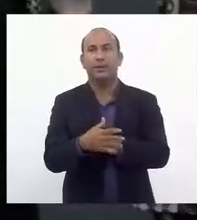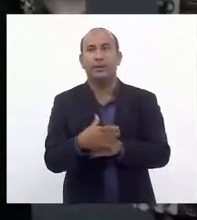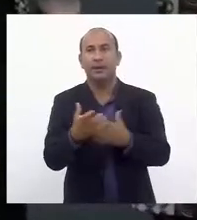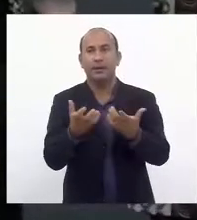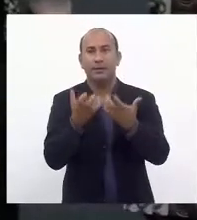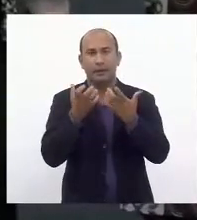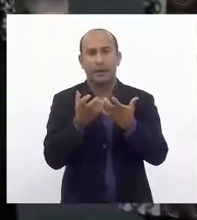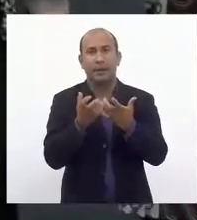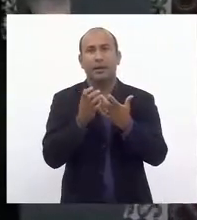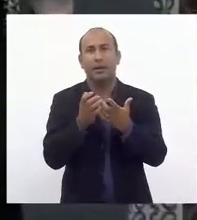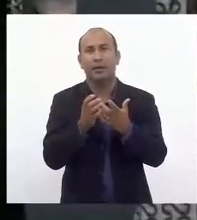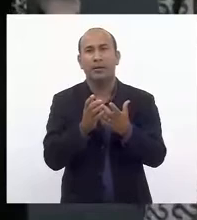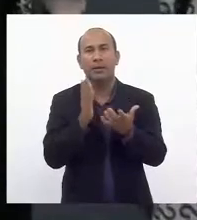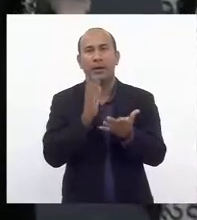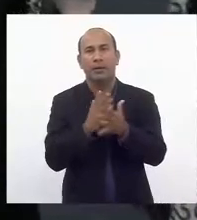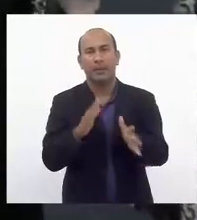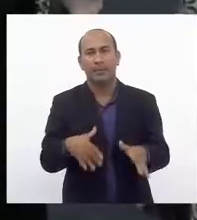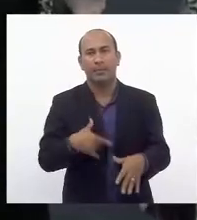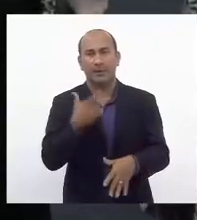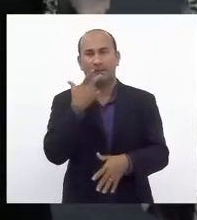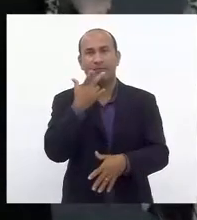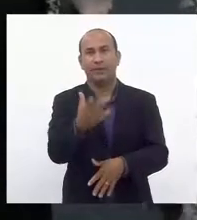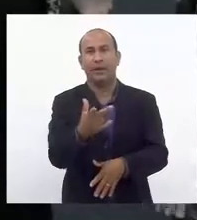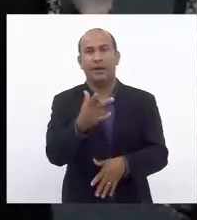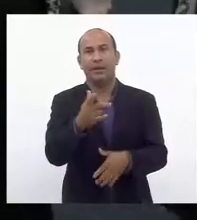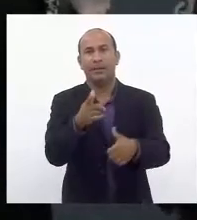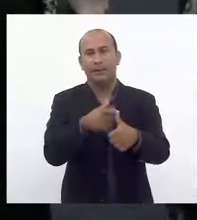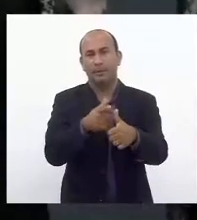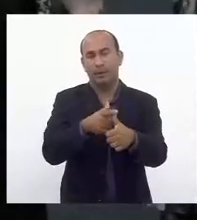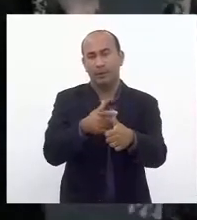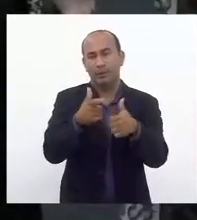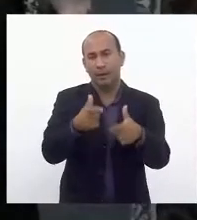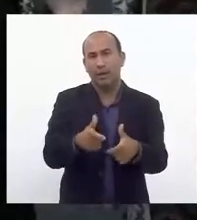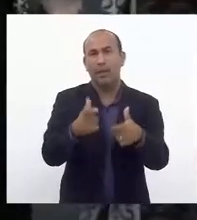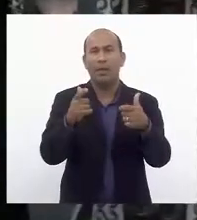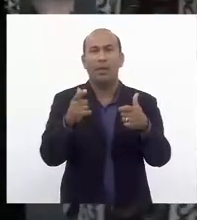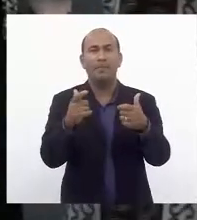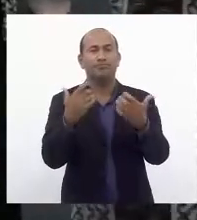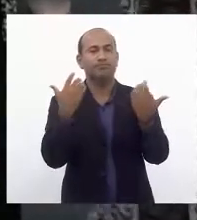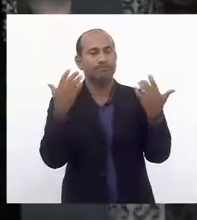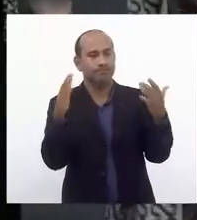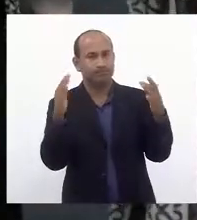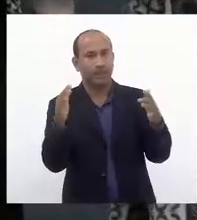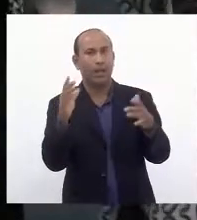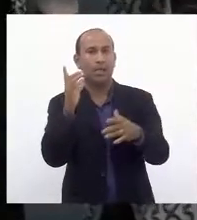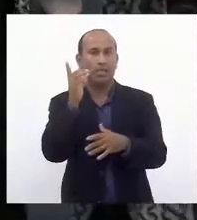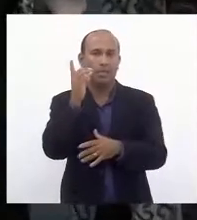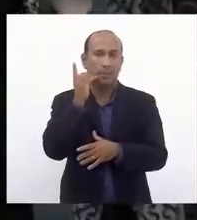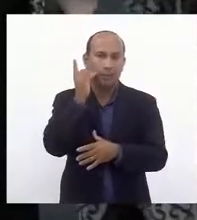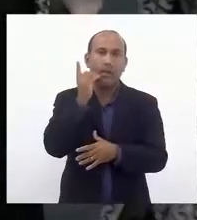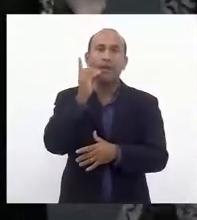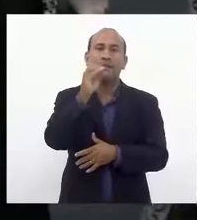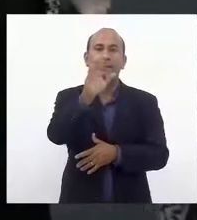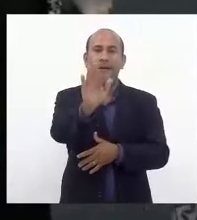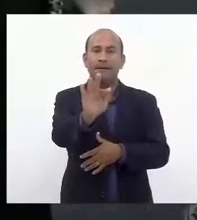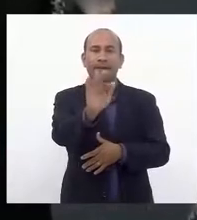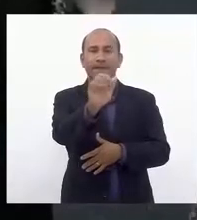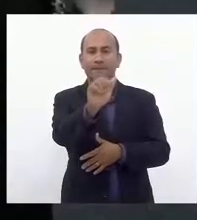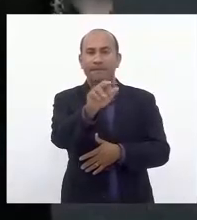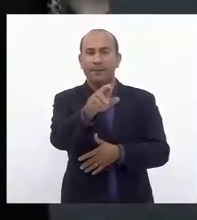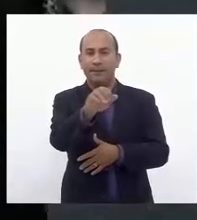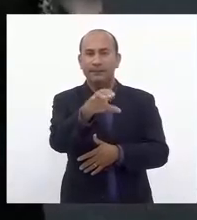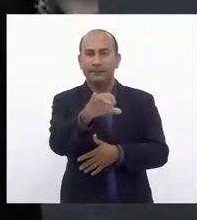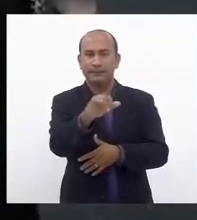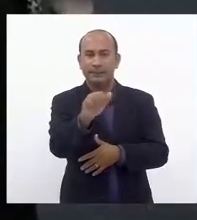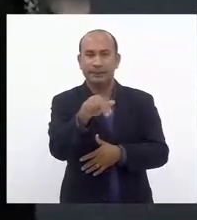quero terminar aqui minha fala, em primeiro lugar, parabenizando a deputada Franciane, porque sempre que um projeto é